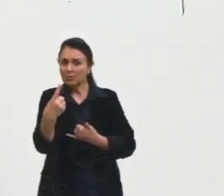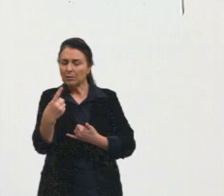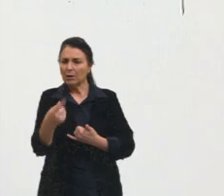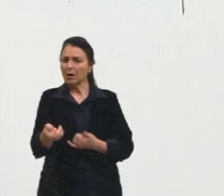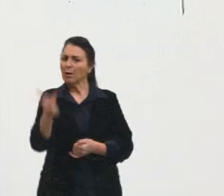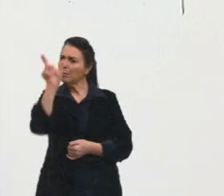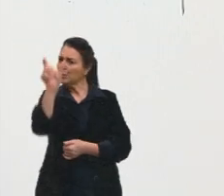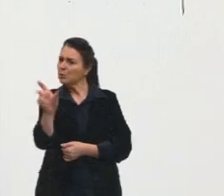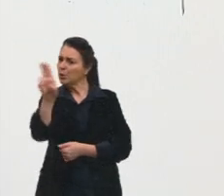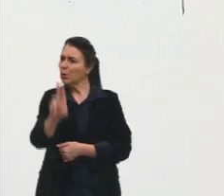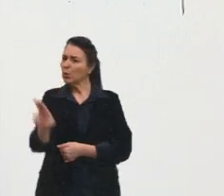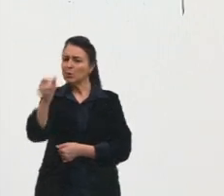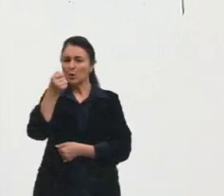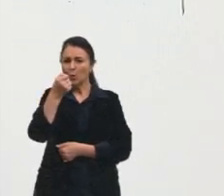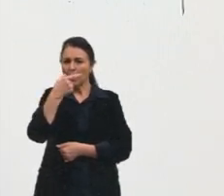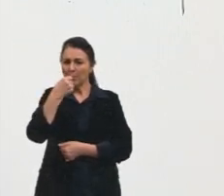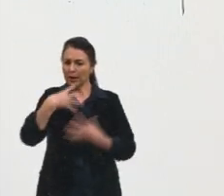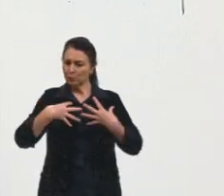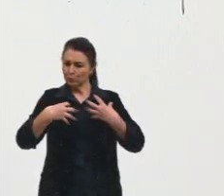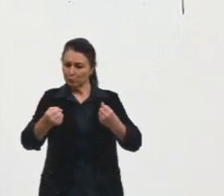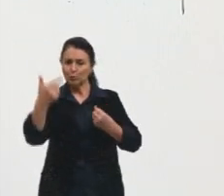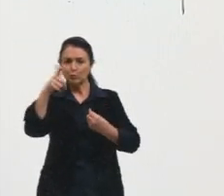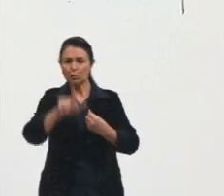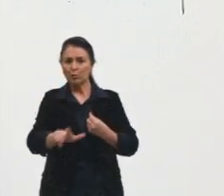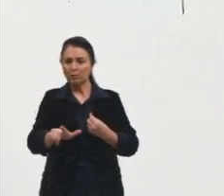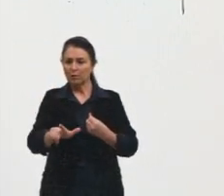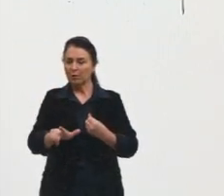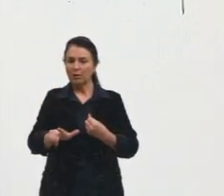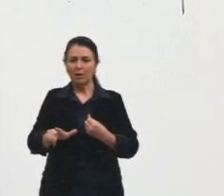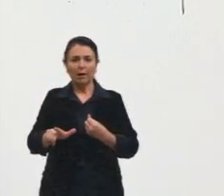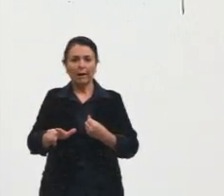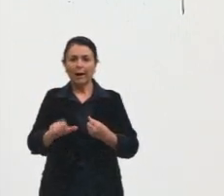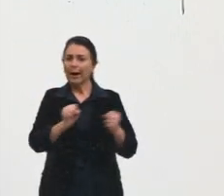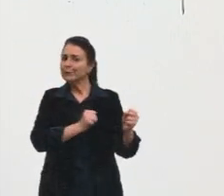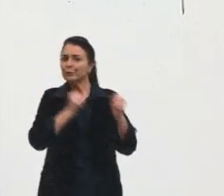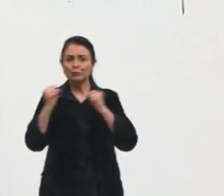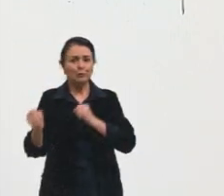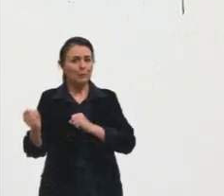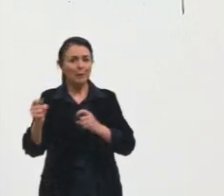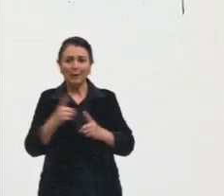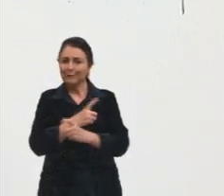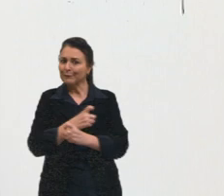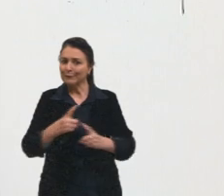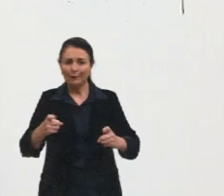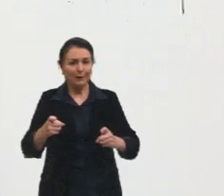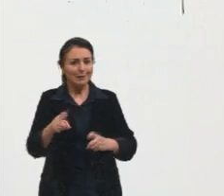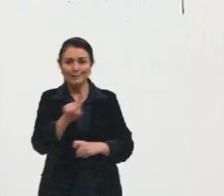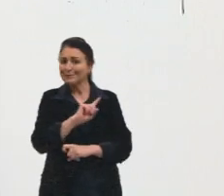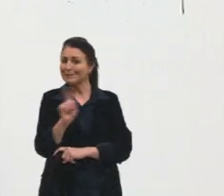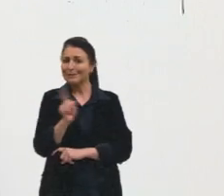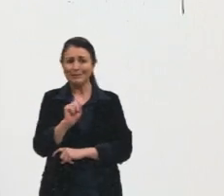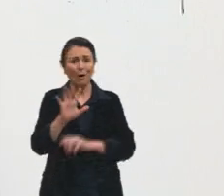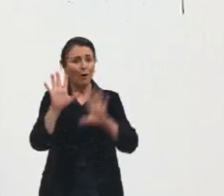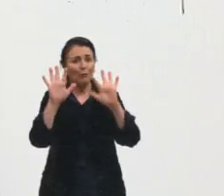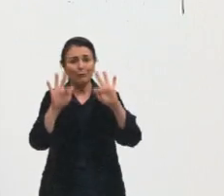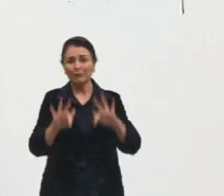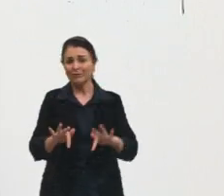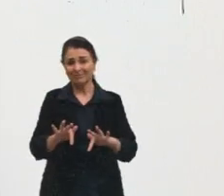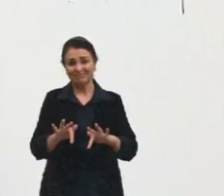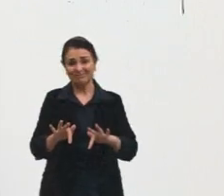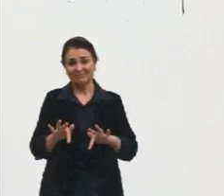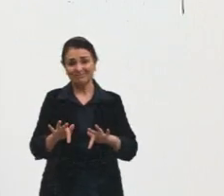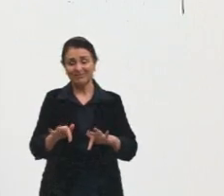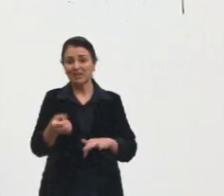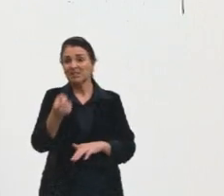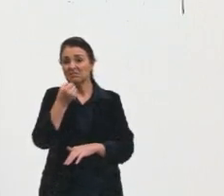a pessoa tomar antibiótico de novo ela já vão tá treinadinha né e não vão morrer e aí o antibiótico não vai